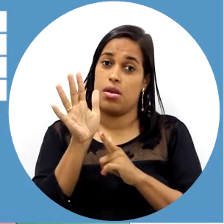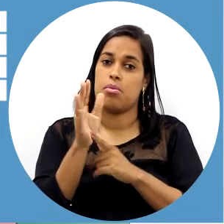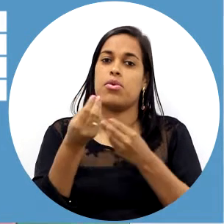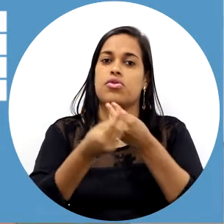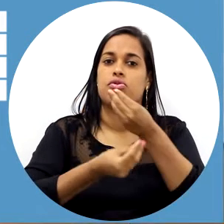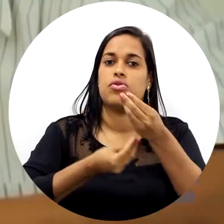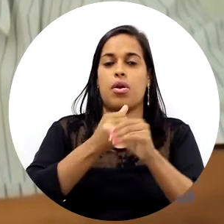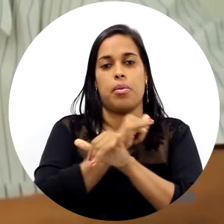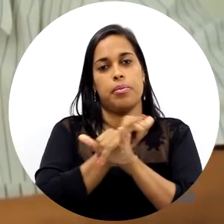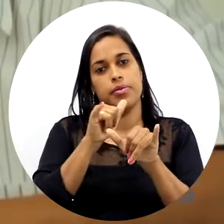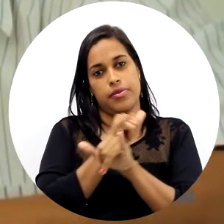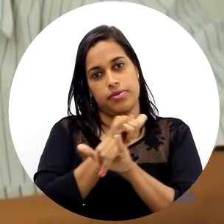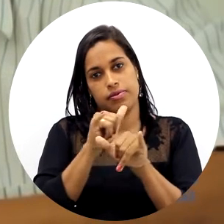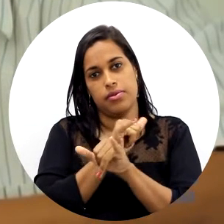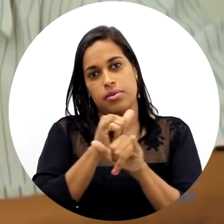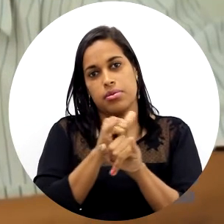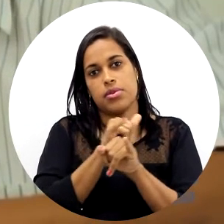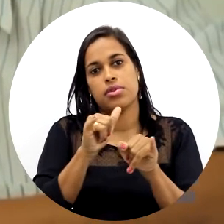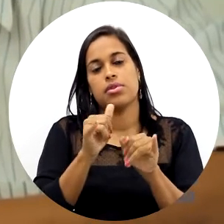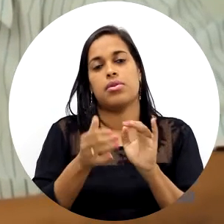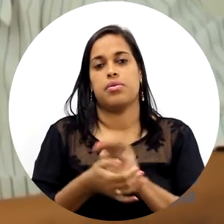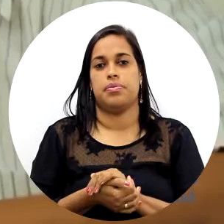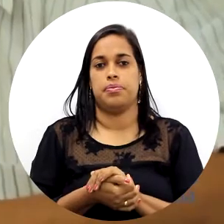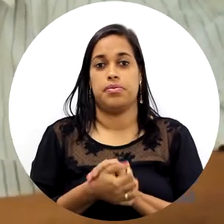demonstra como é que é o fluxo da informação.